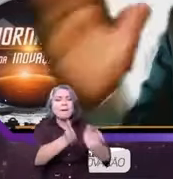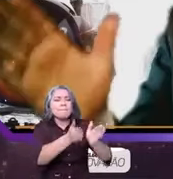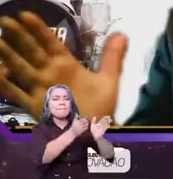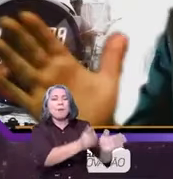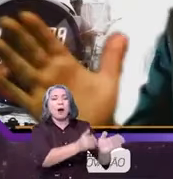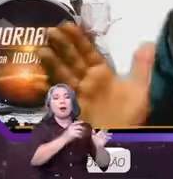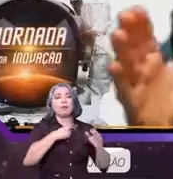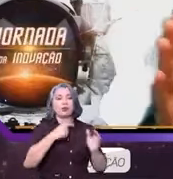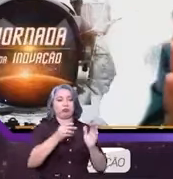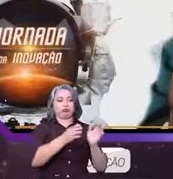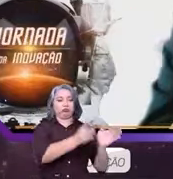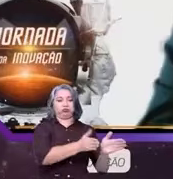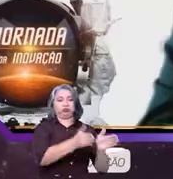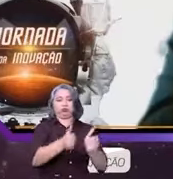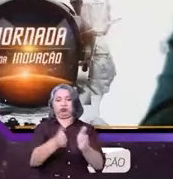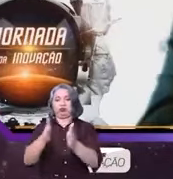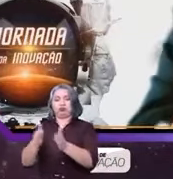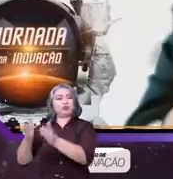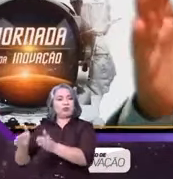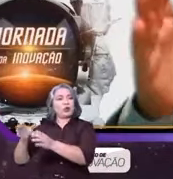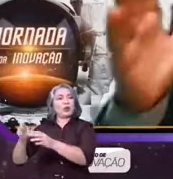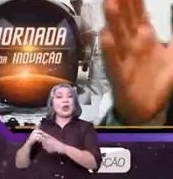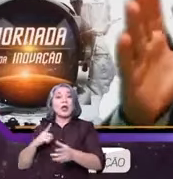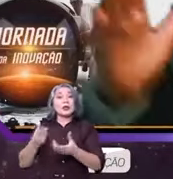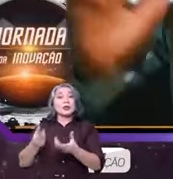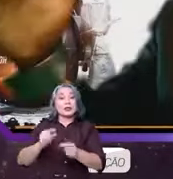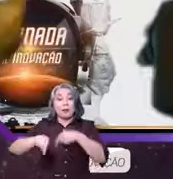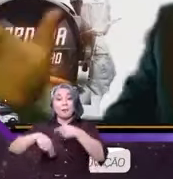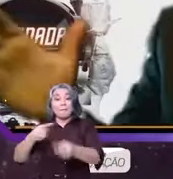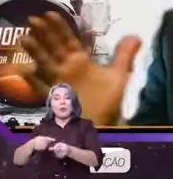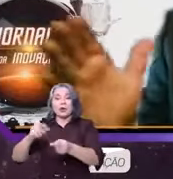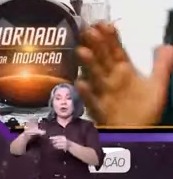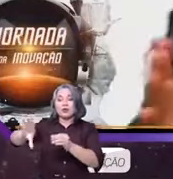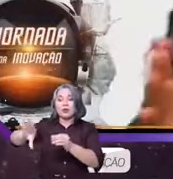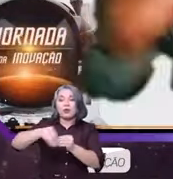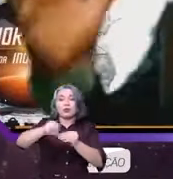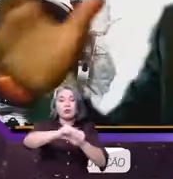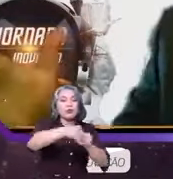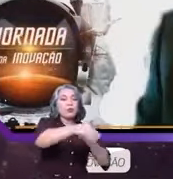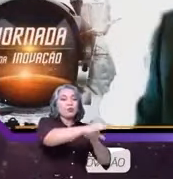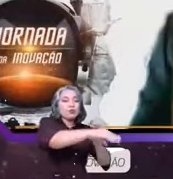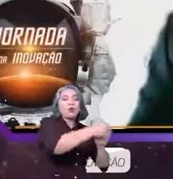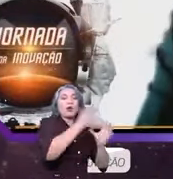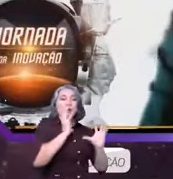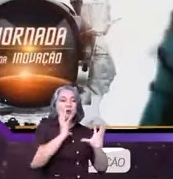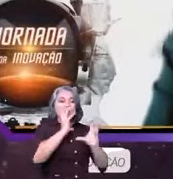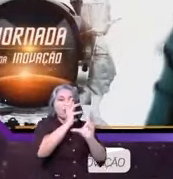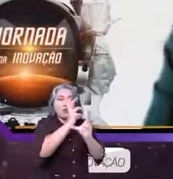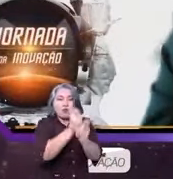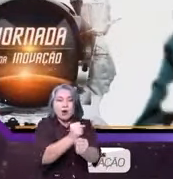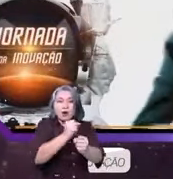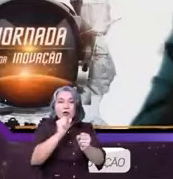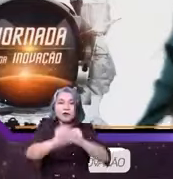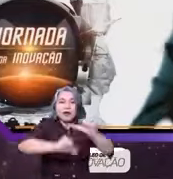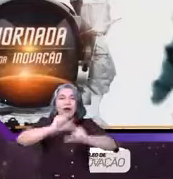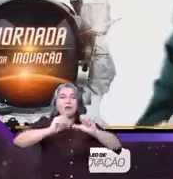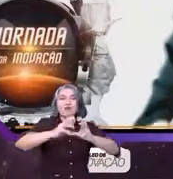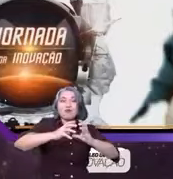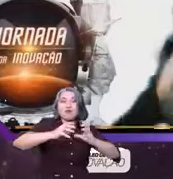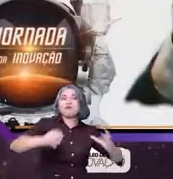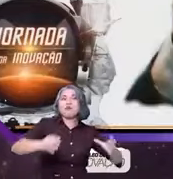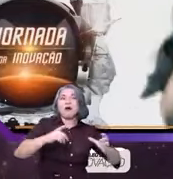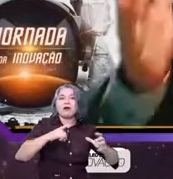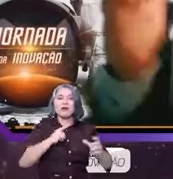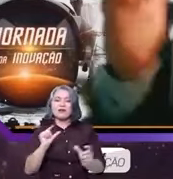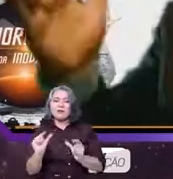por blocos, e esses blocos depois irem se somando e se tornarem uma coisa maior. E essas